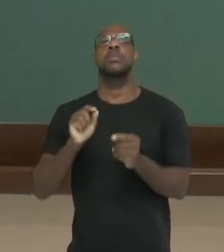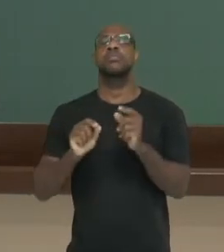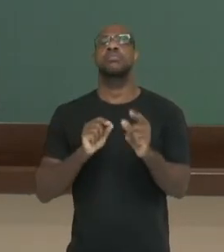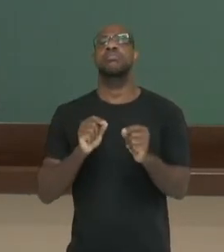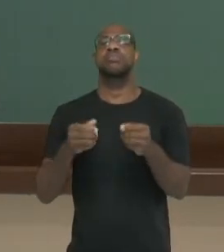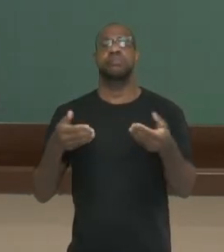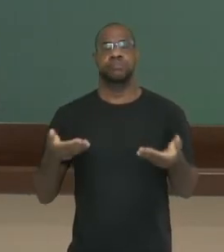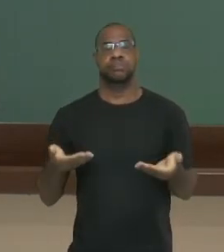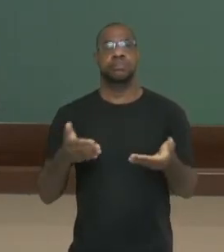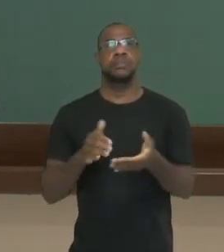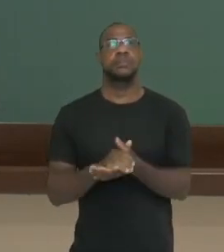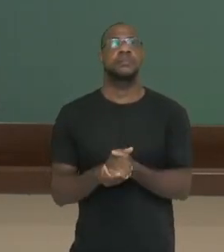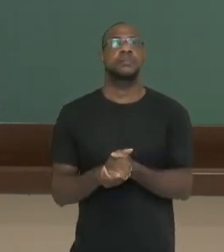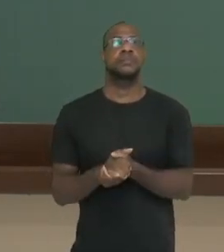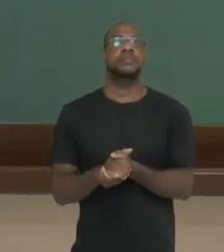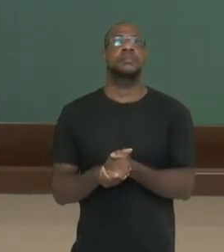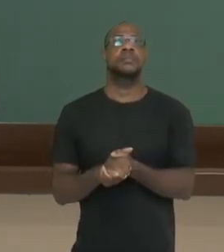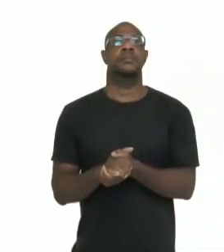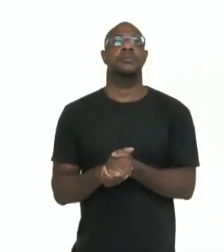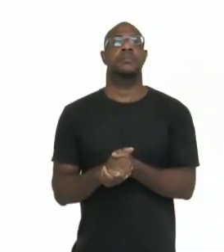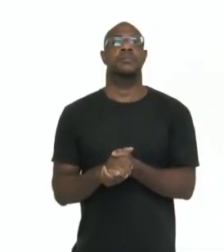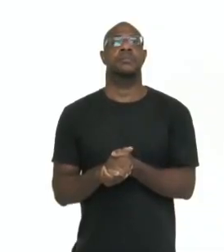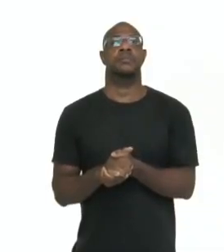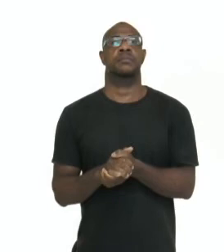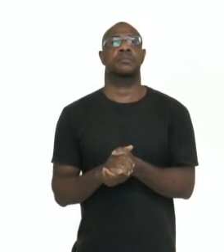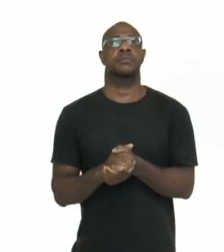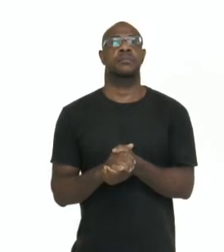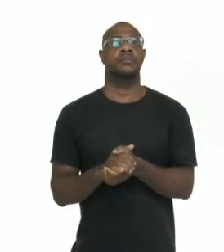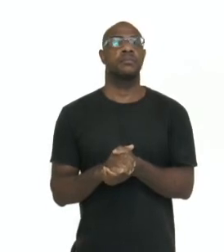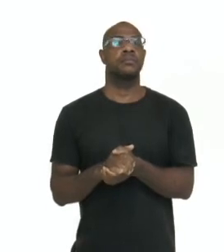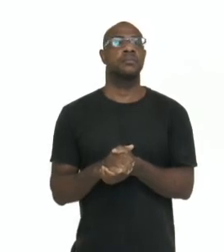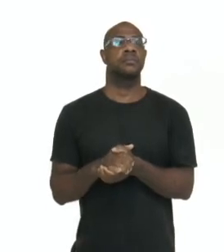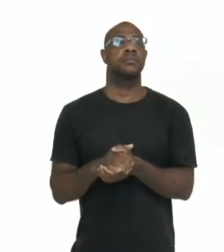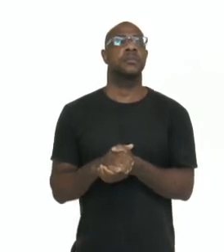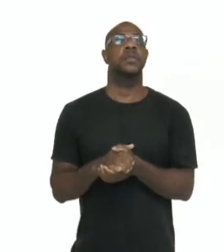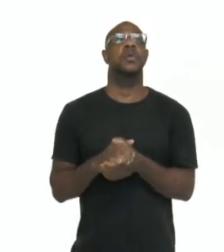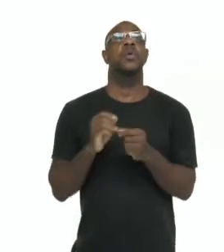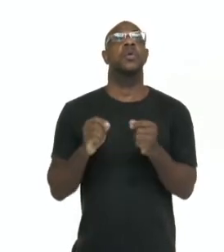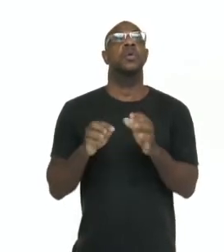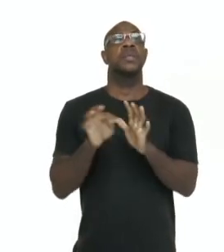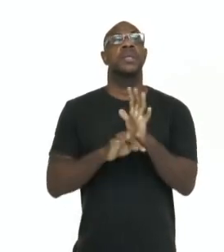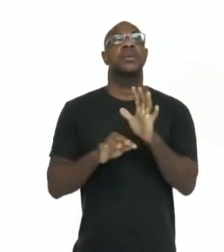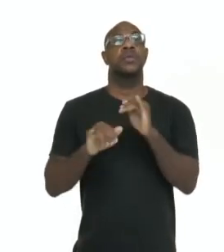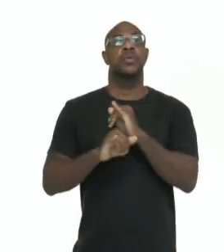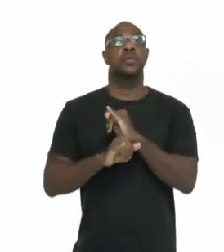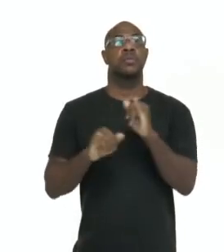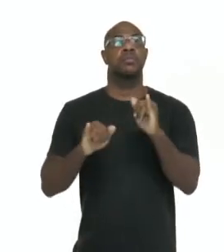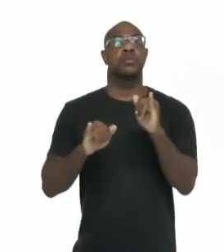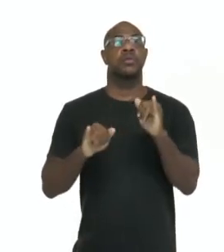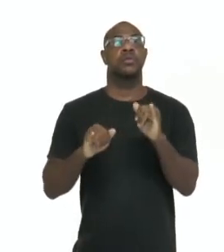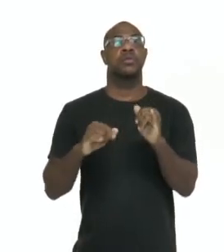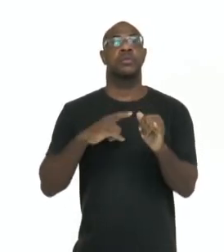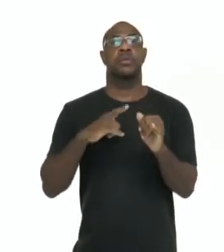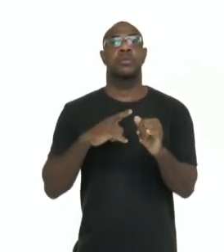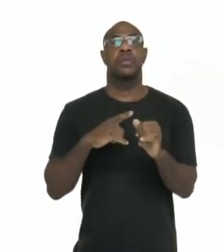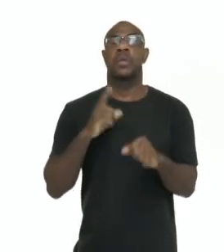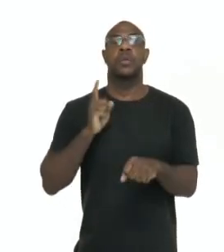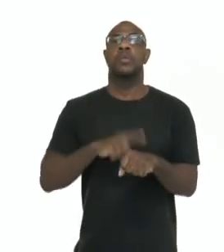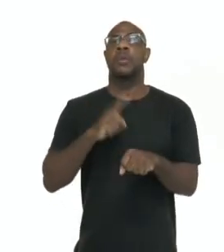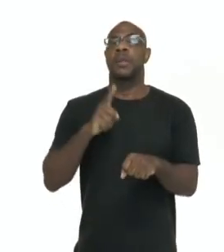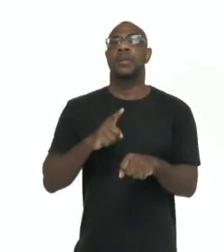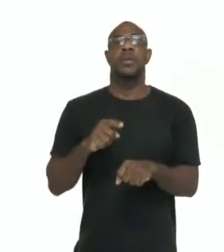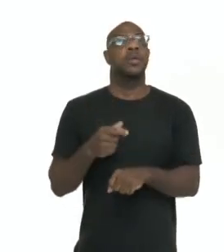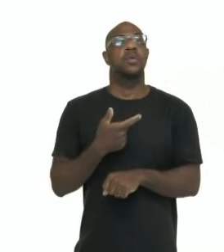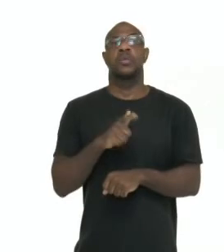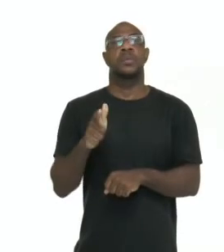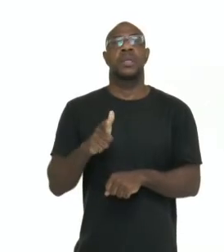concluir agora, note que o texto é uma notícia quando o seu conteúdo advém do momento, não apresenta